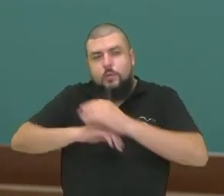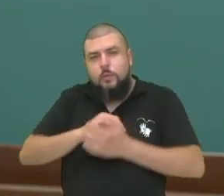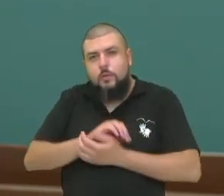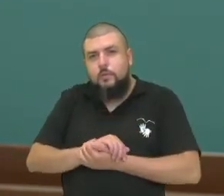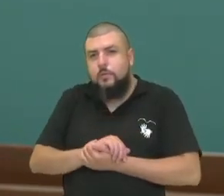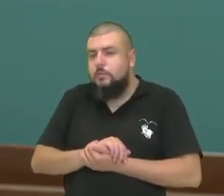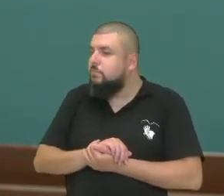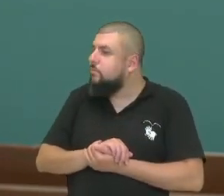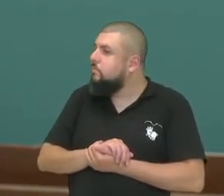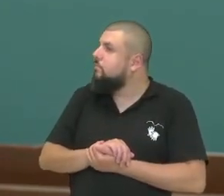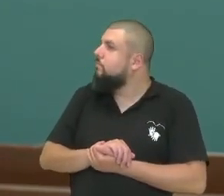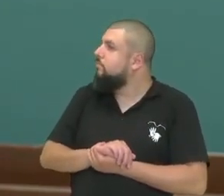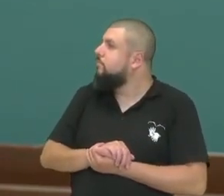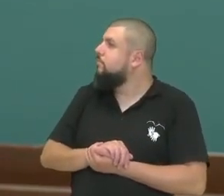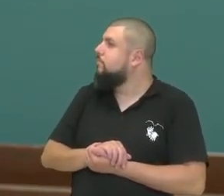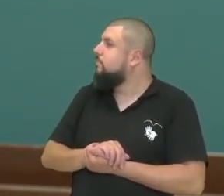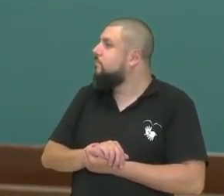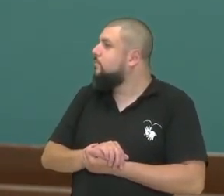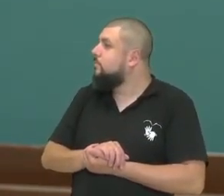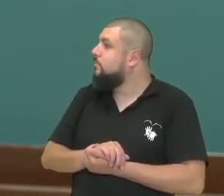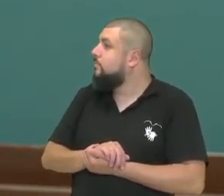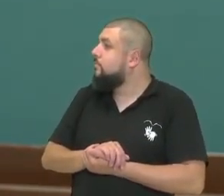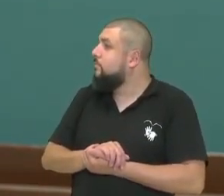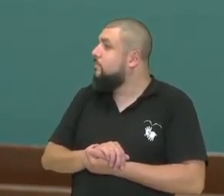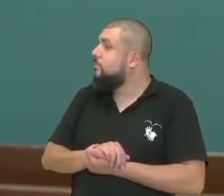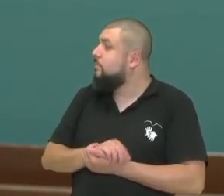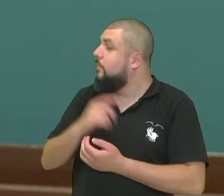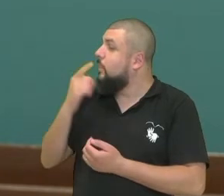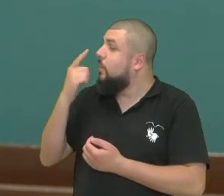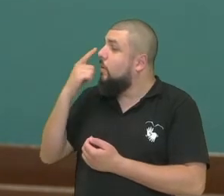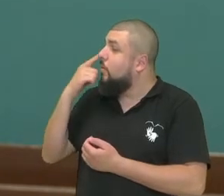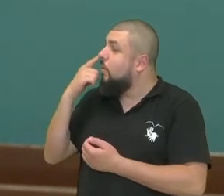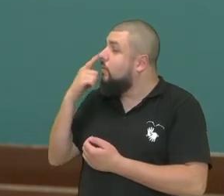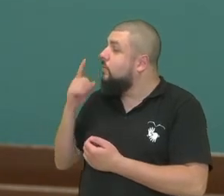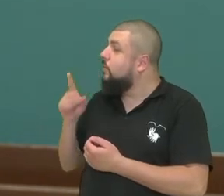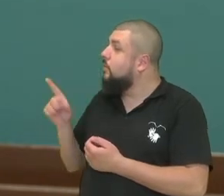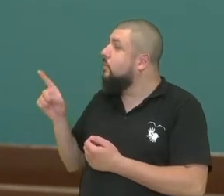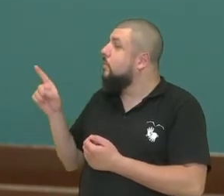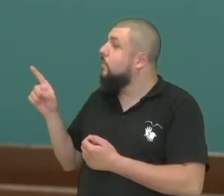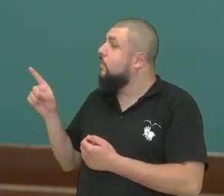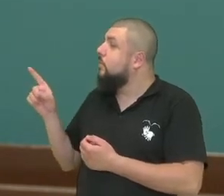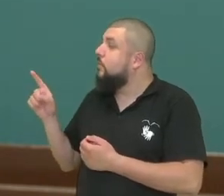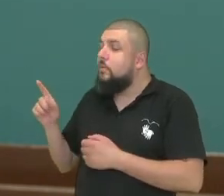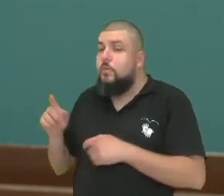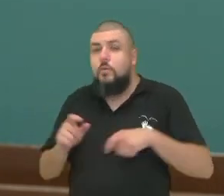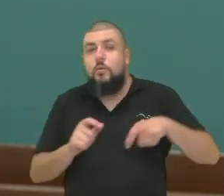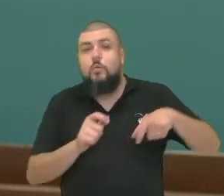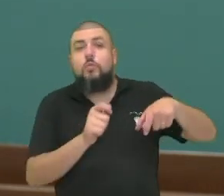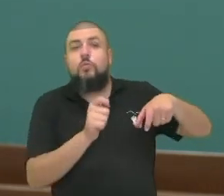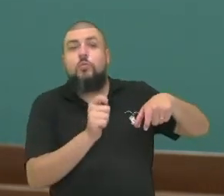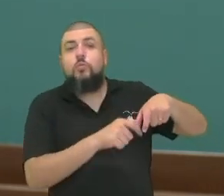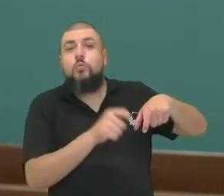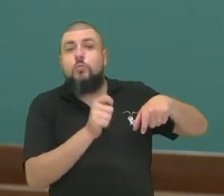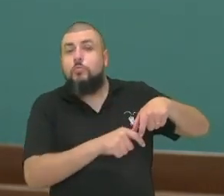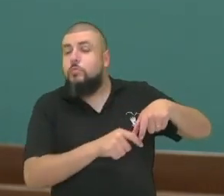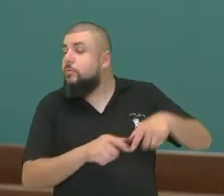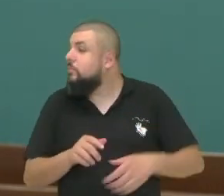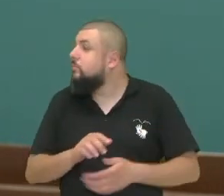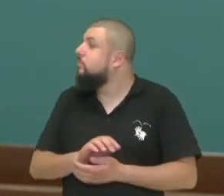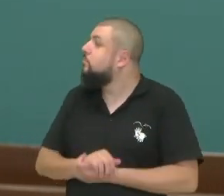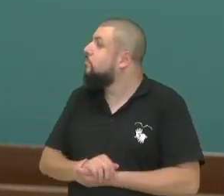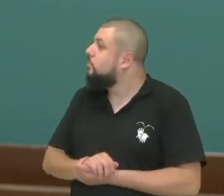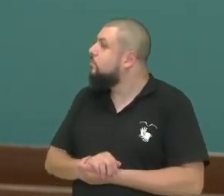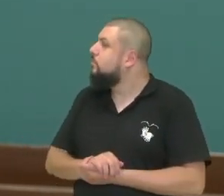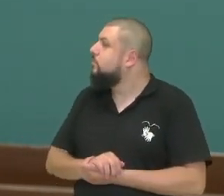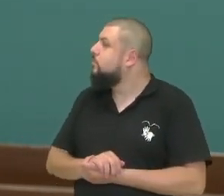sombras né parece uma sombra a também tem aqui dentro do próprio Gol né da da quadra né a